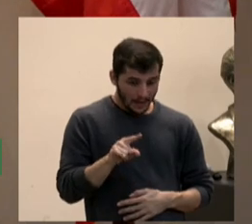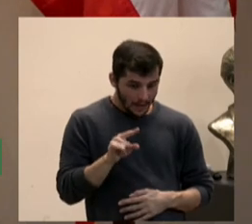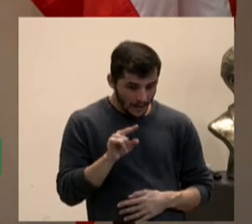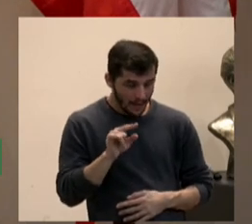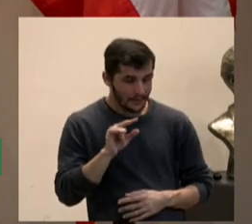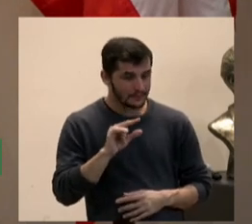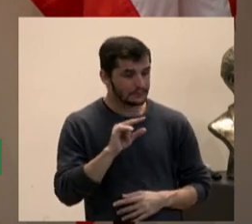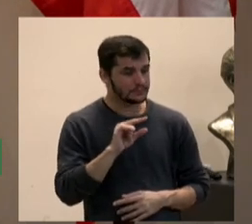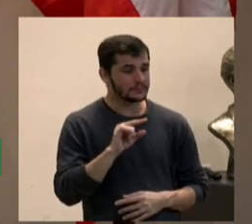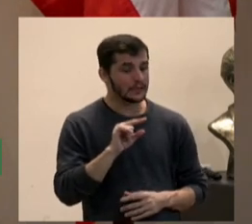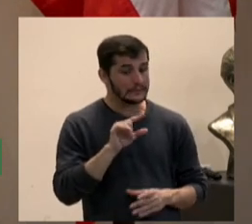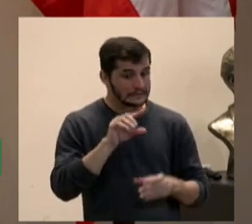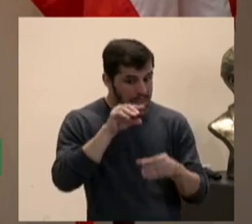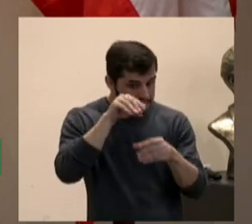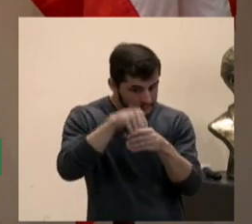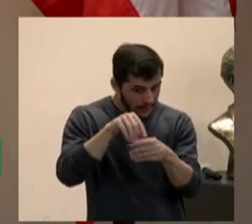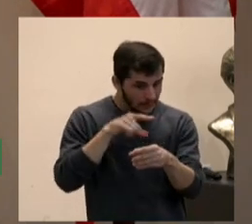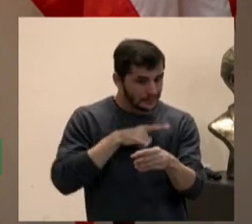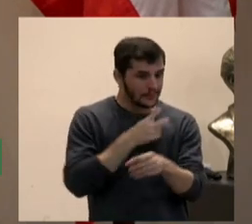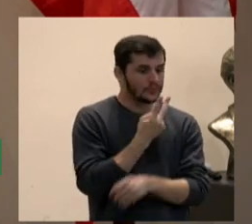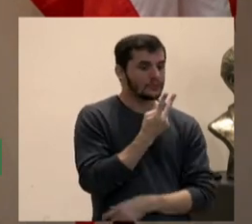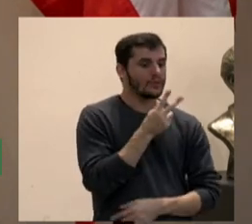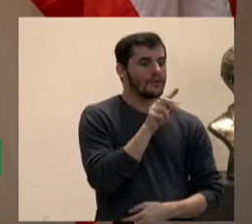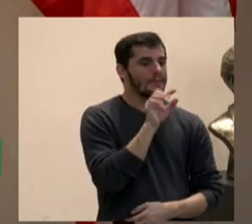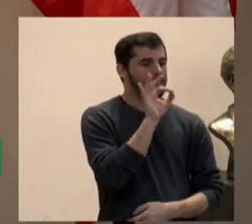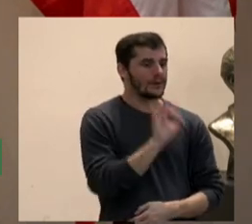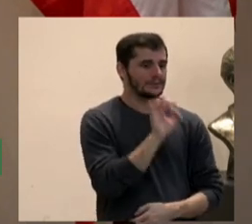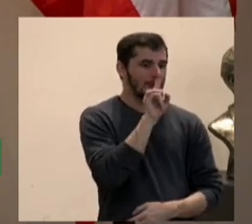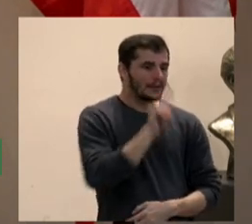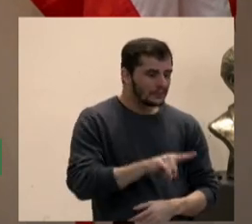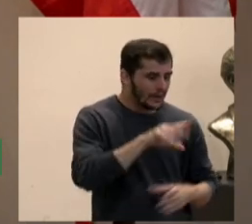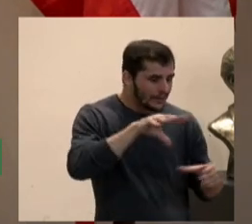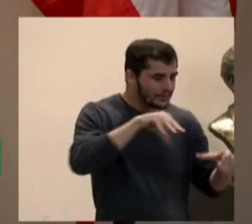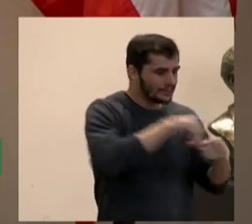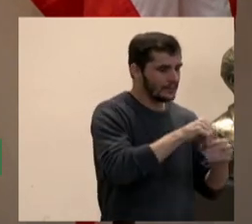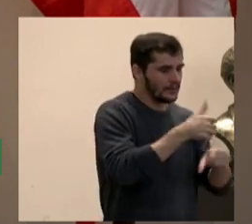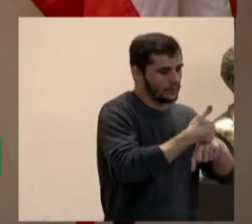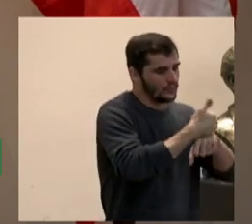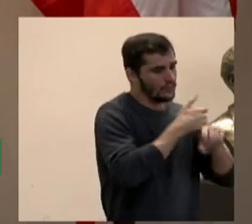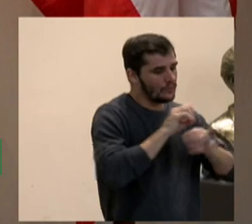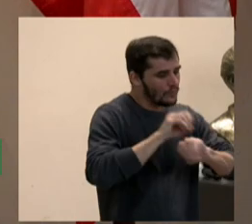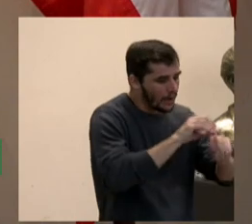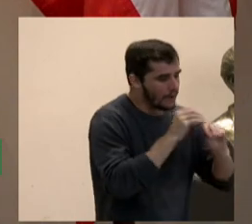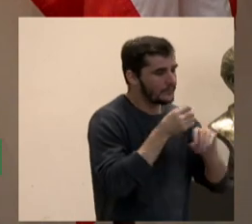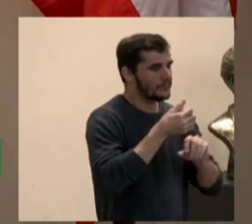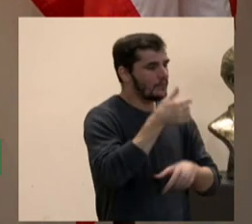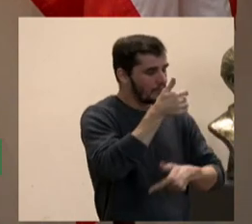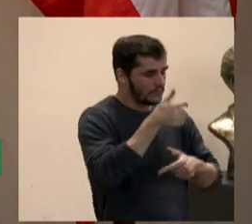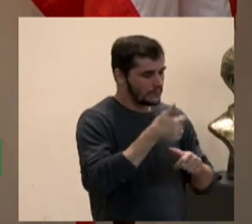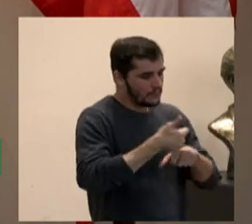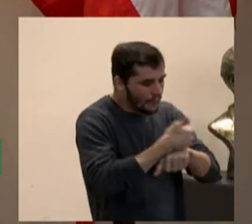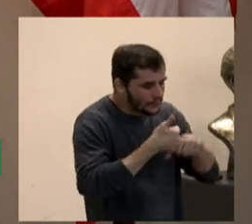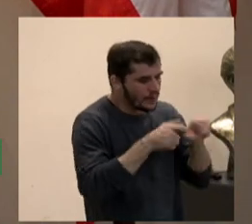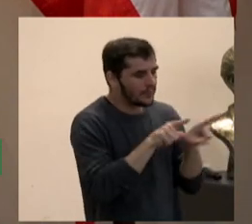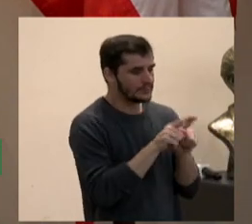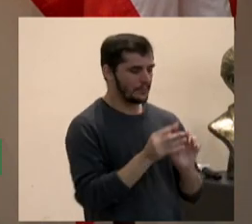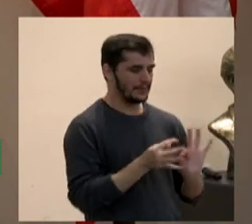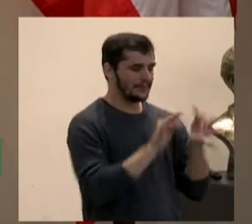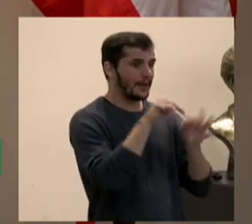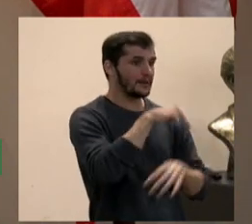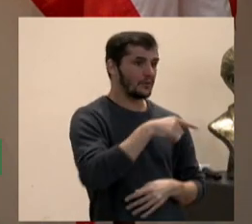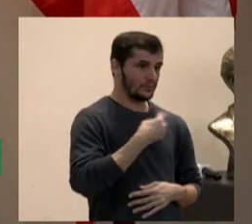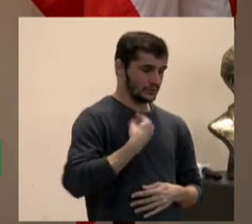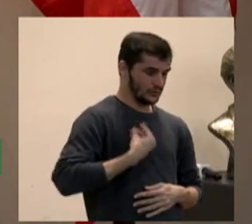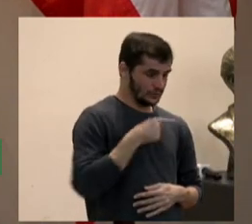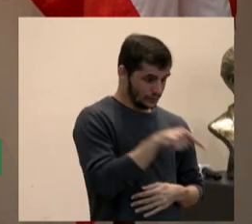2% na forma EJA integrada, Educação Profissional e Tecnológica. Então, precisamos